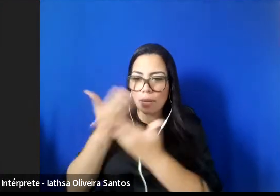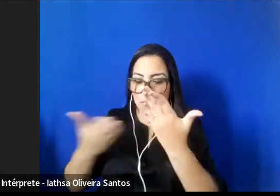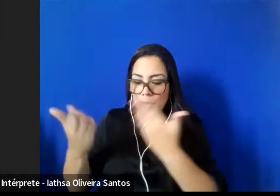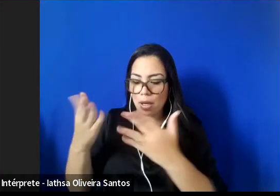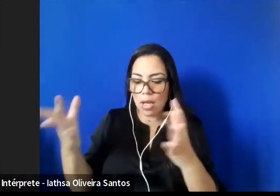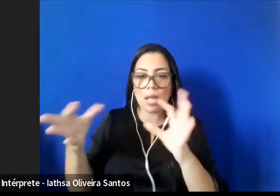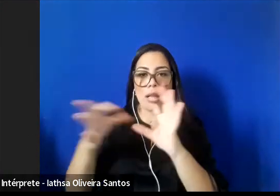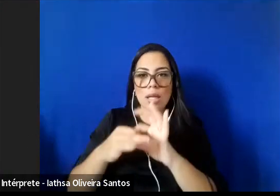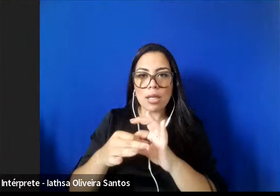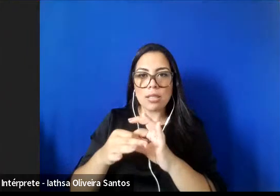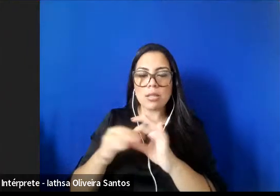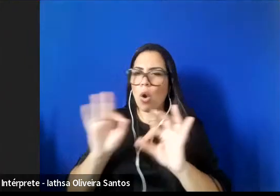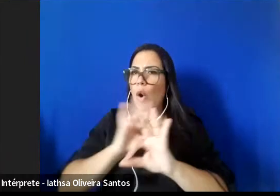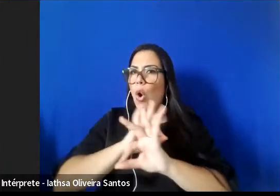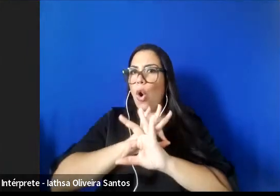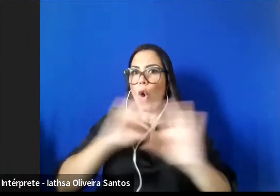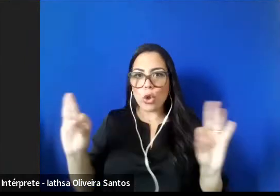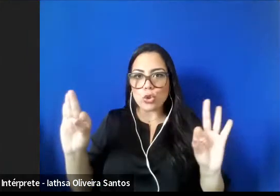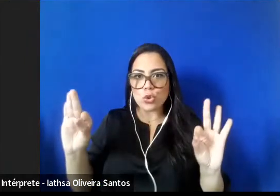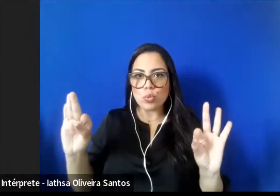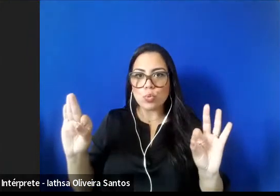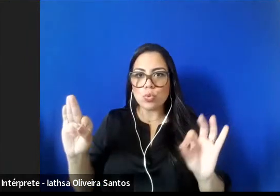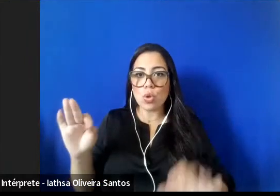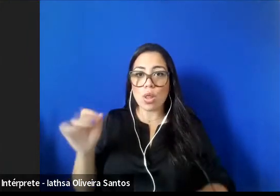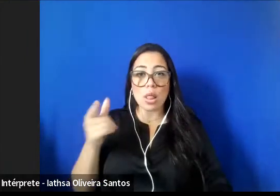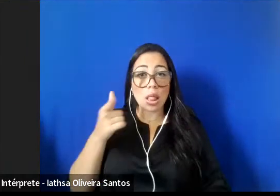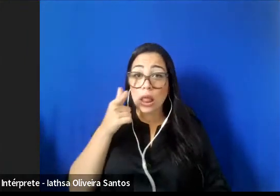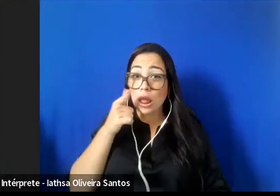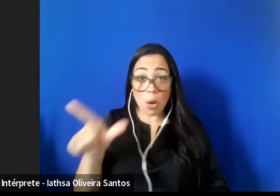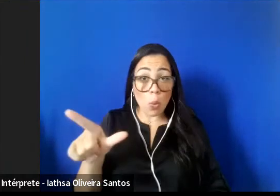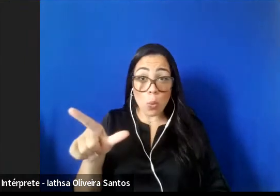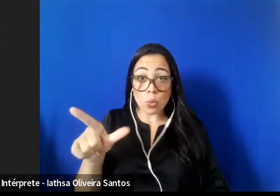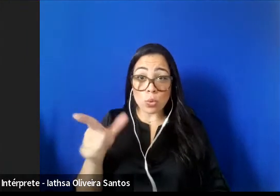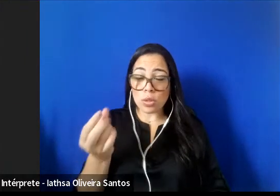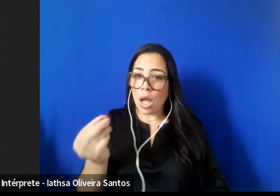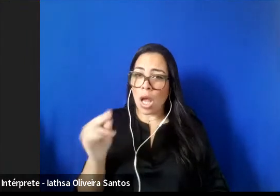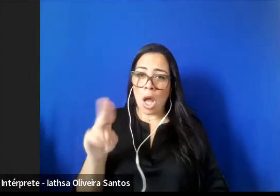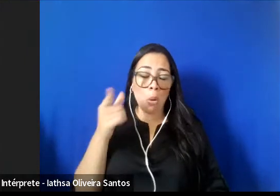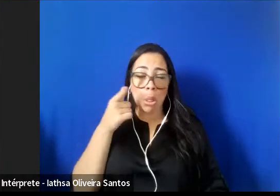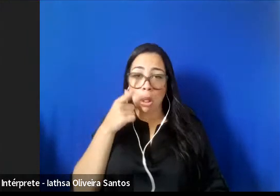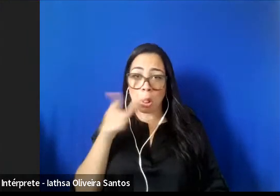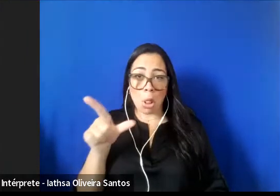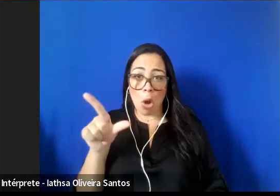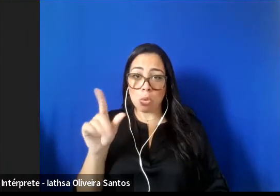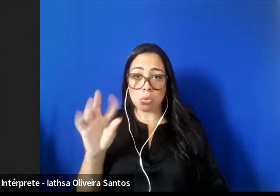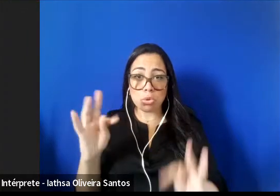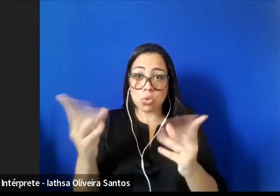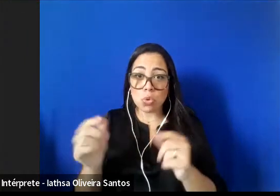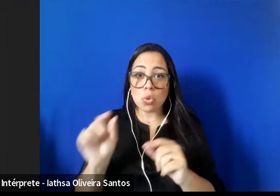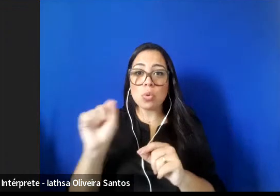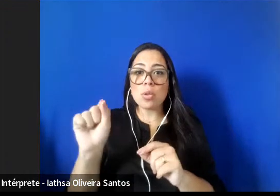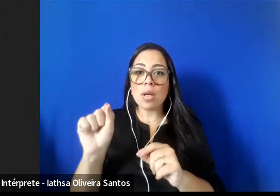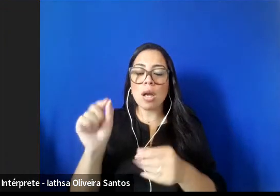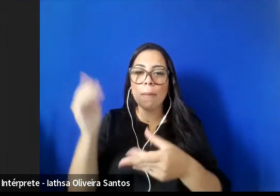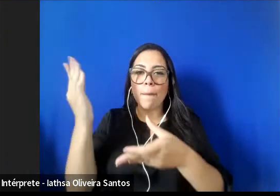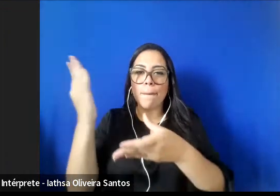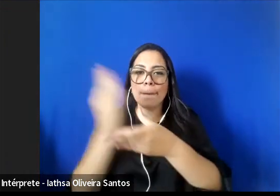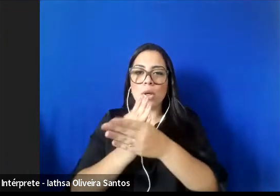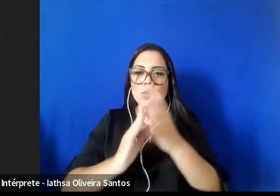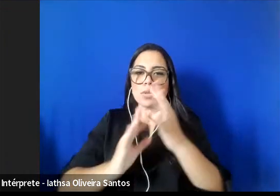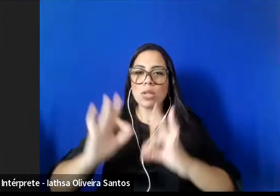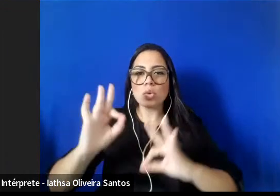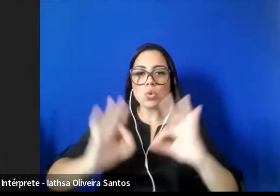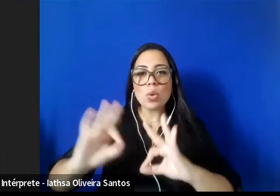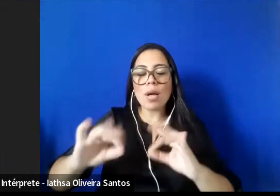caminho. Não deu, ou não deu tudo, então, vamos organizar o processo. É um administrativo que faz.